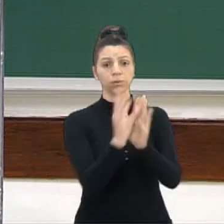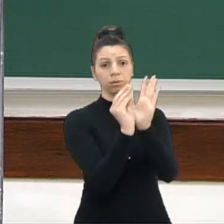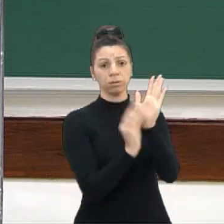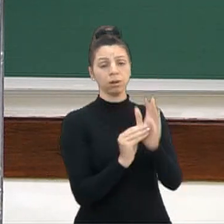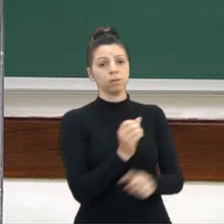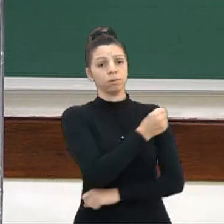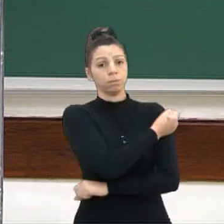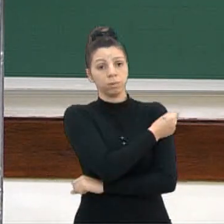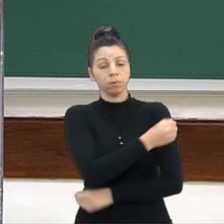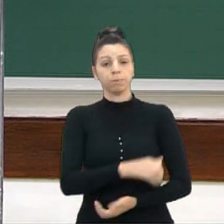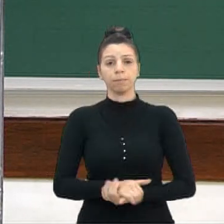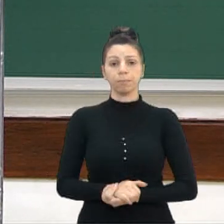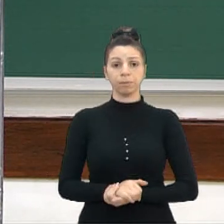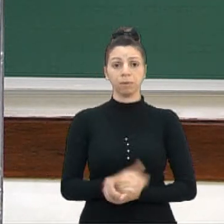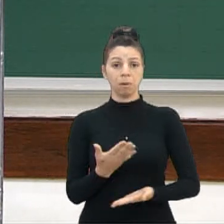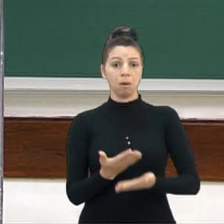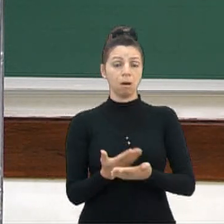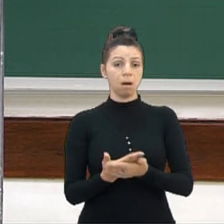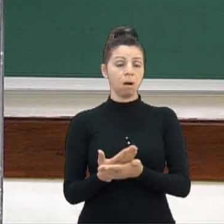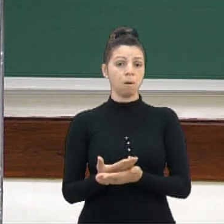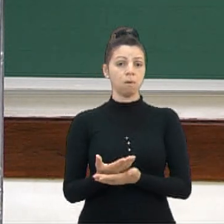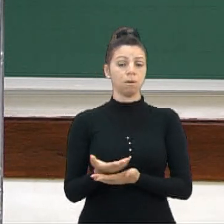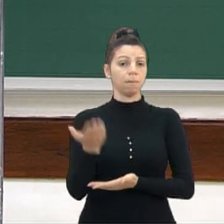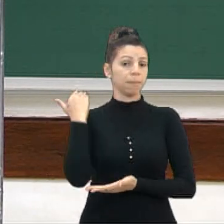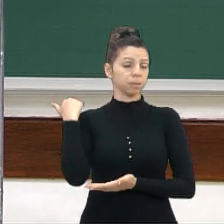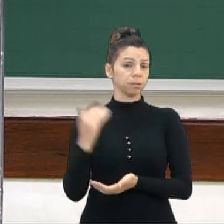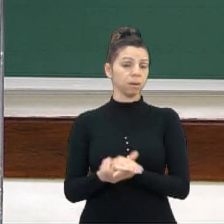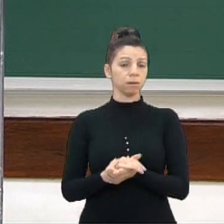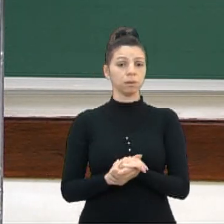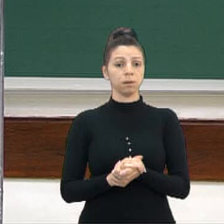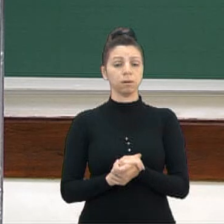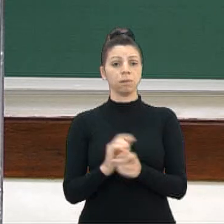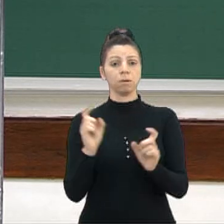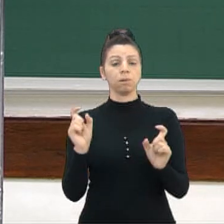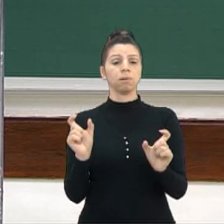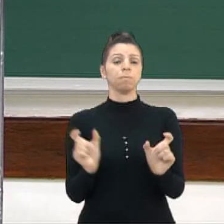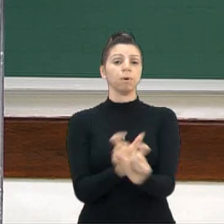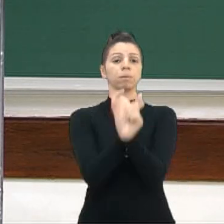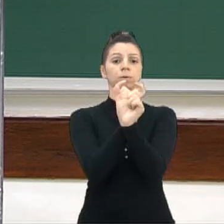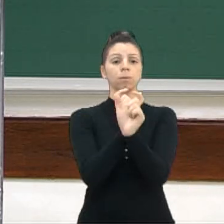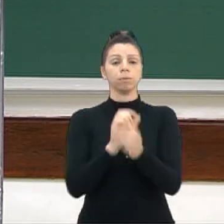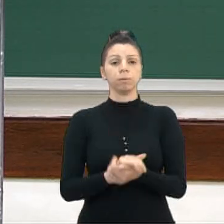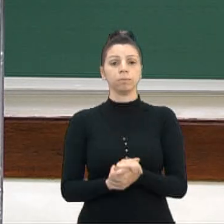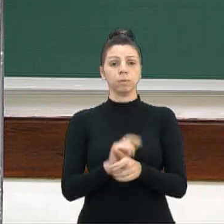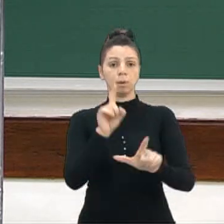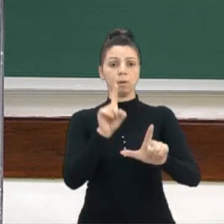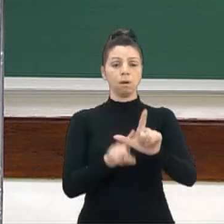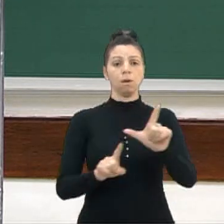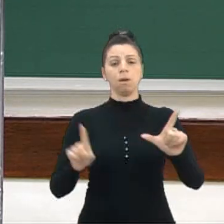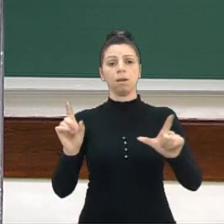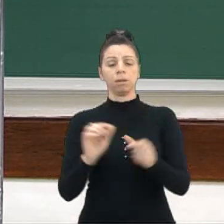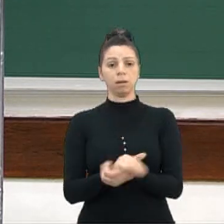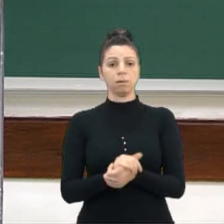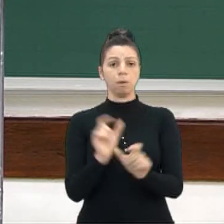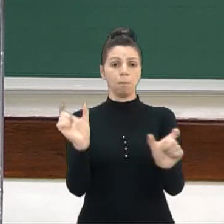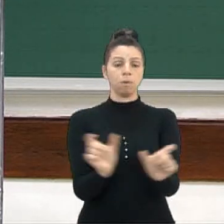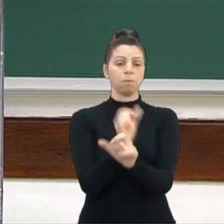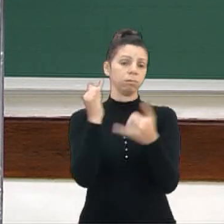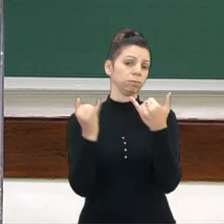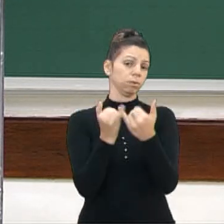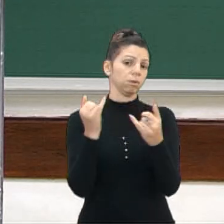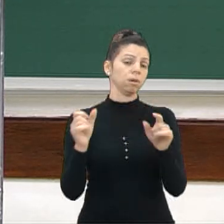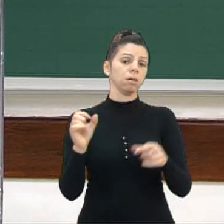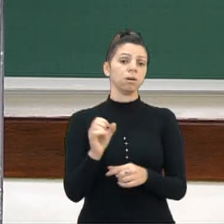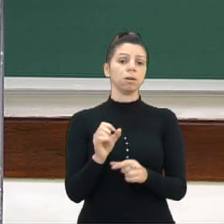ano. Nós vimos em aulas passadas os monômios, as expressões algébricas, nós vimos os monômios semelhantes, o grau de